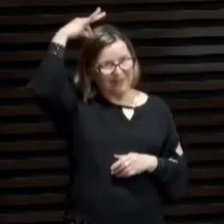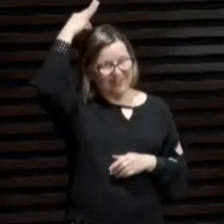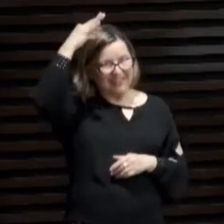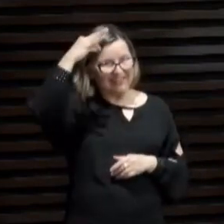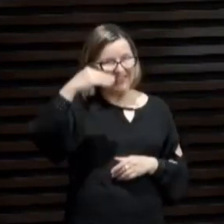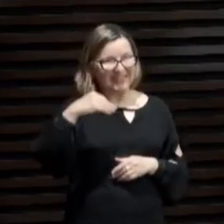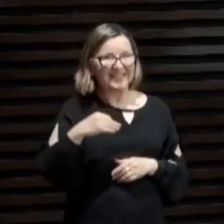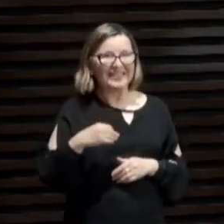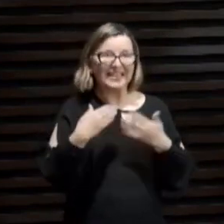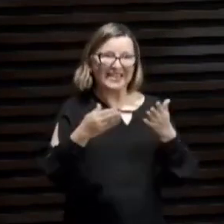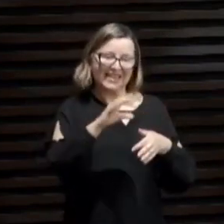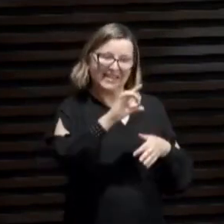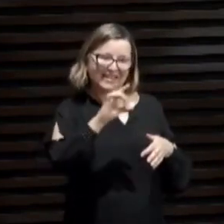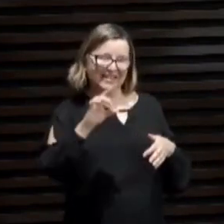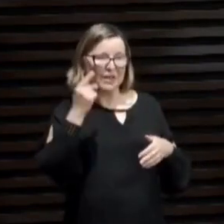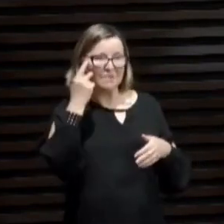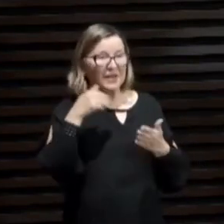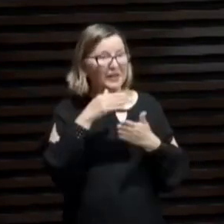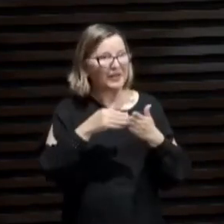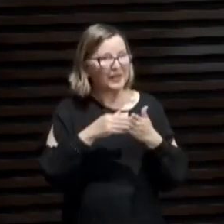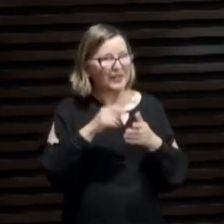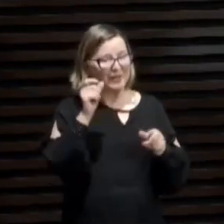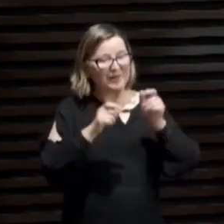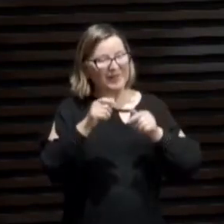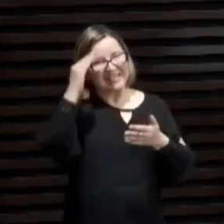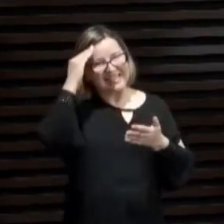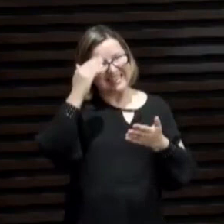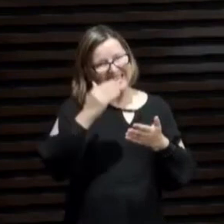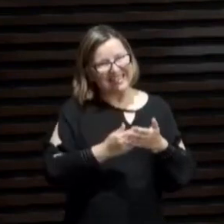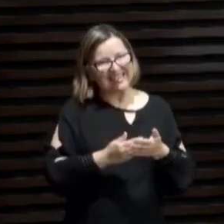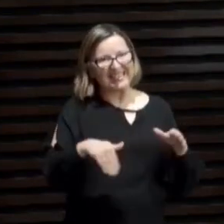a todas as pessoas que creem em Jesus Cristo.